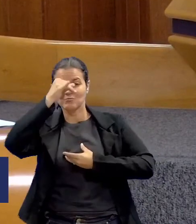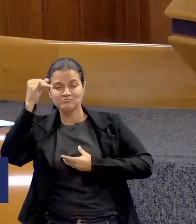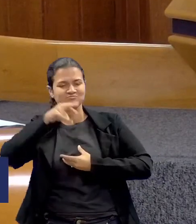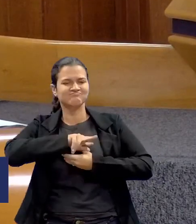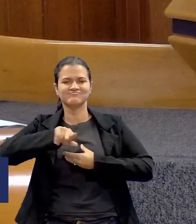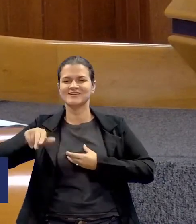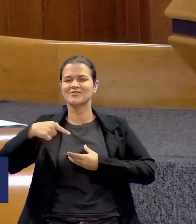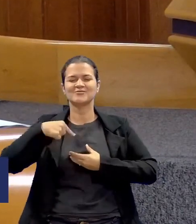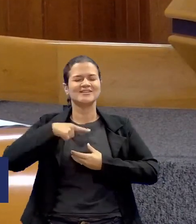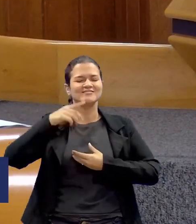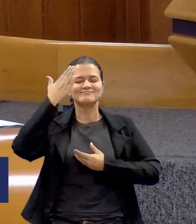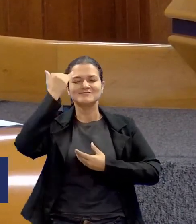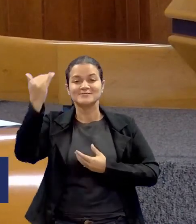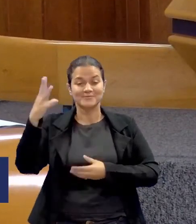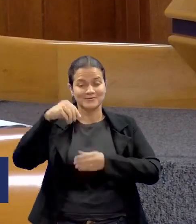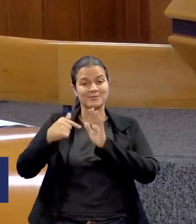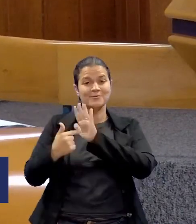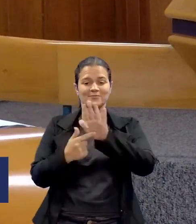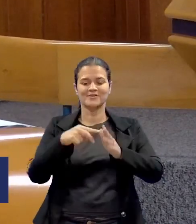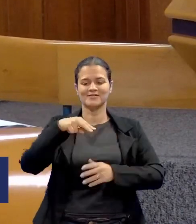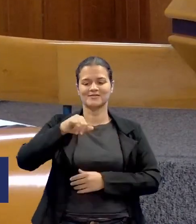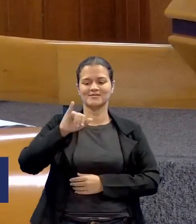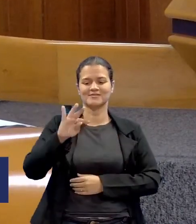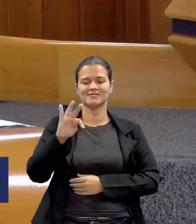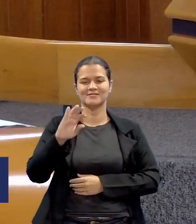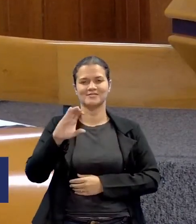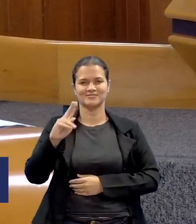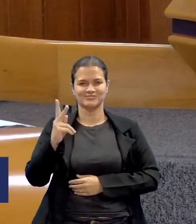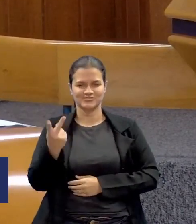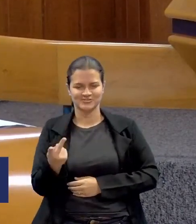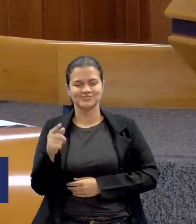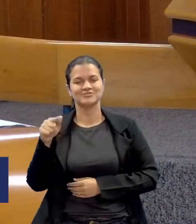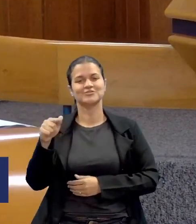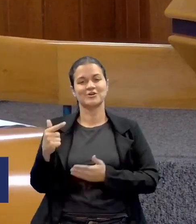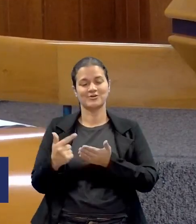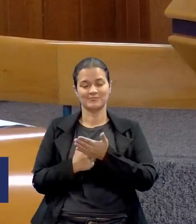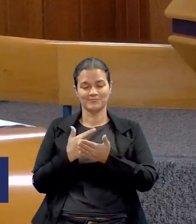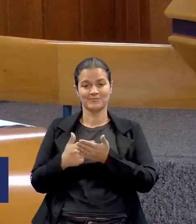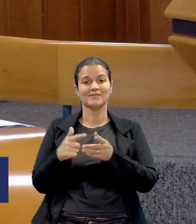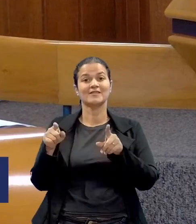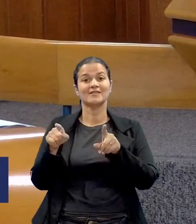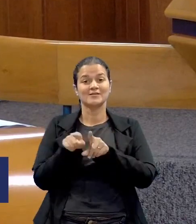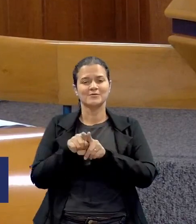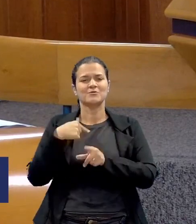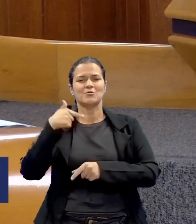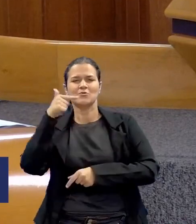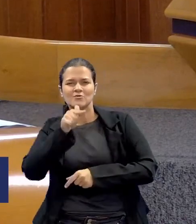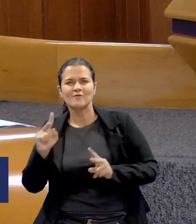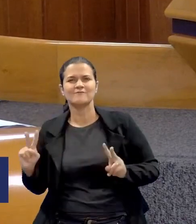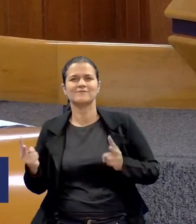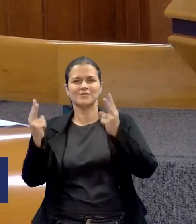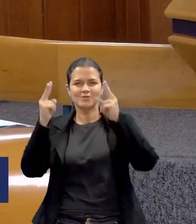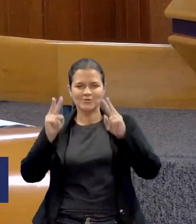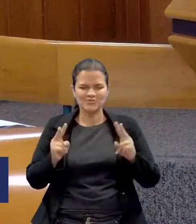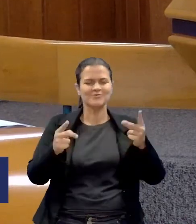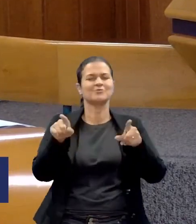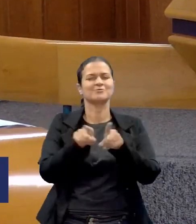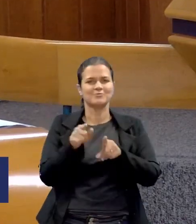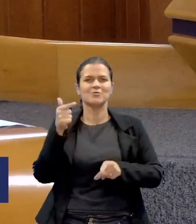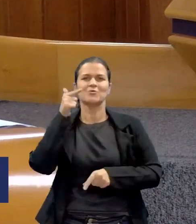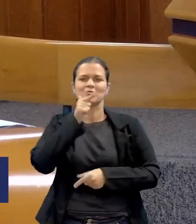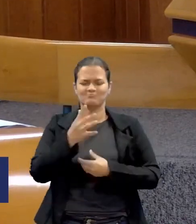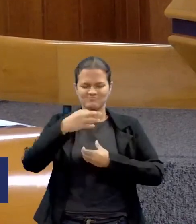por Nietzsche no livro H é a Ciência. Ao beber das conquistas e desespero, cultivei a coragem de voar